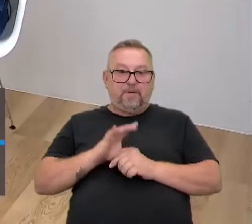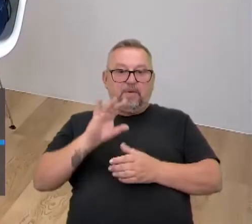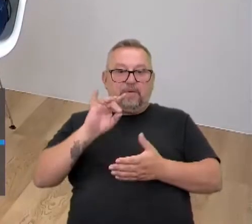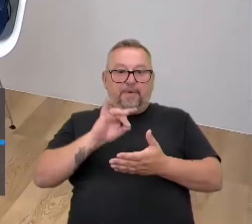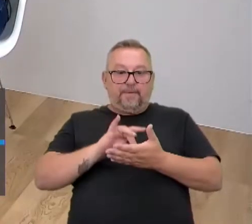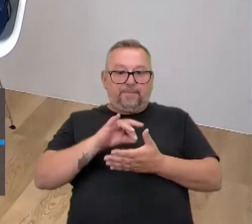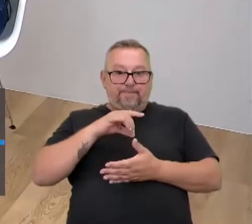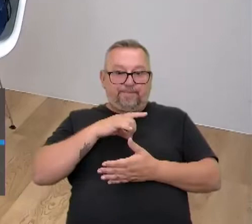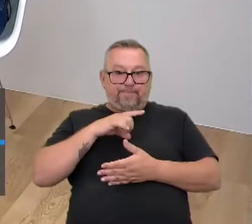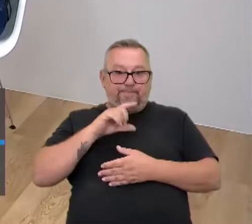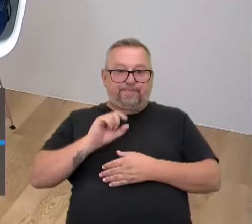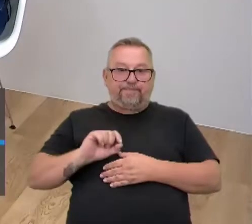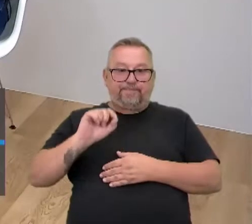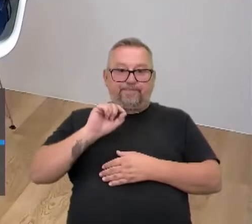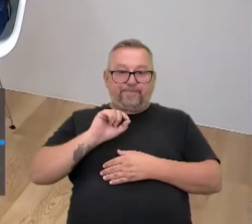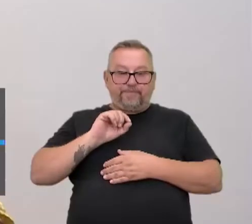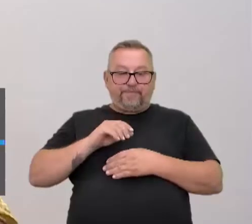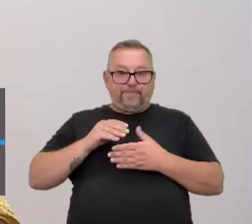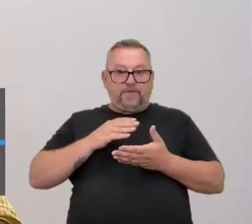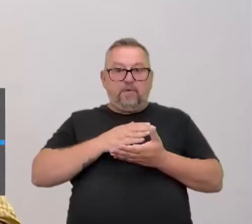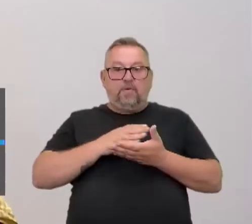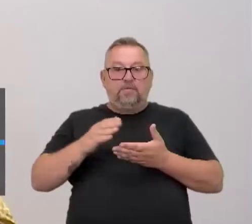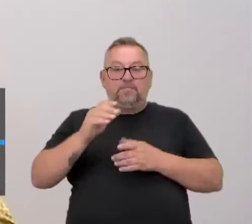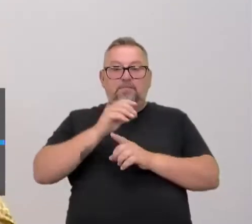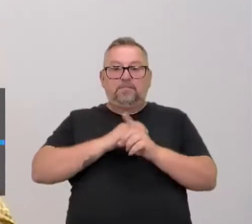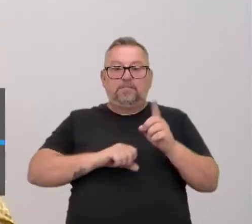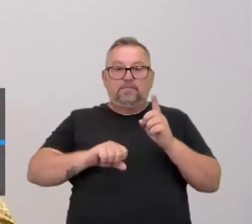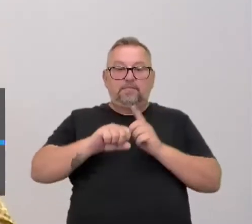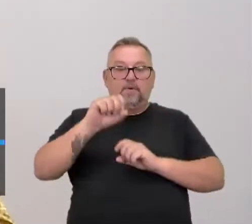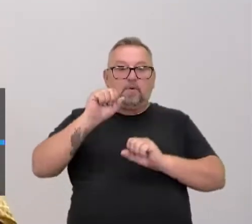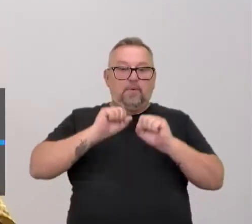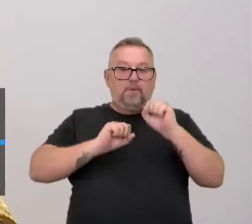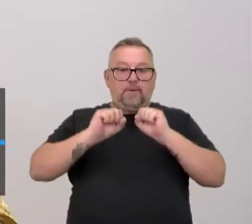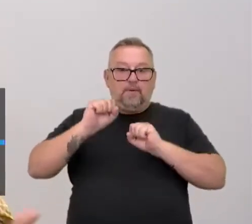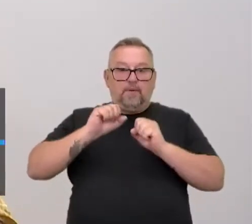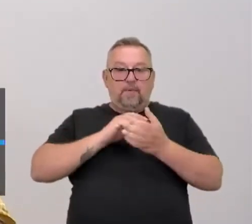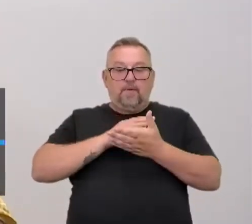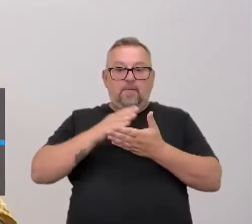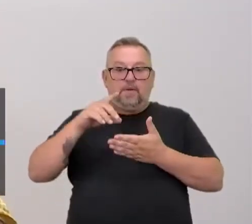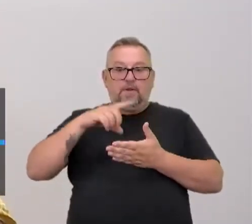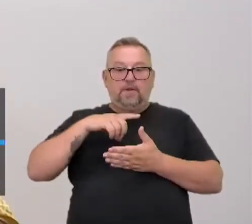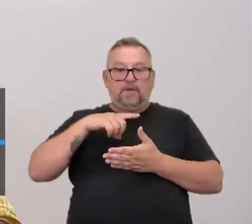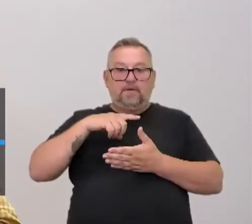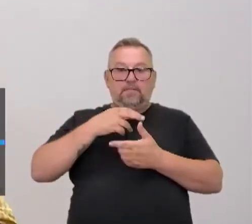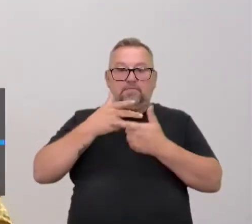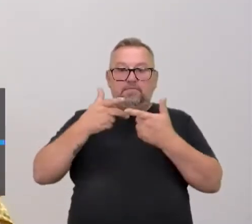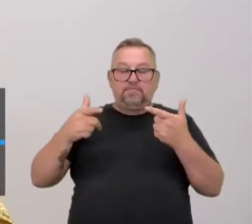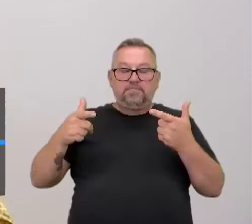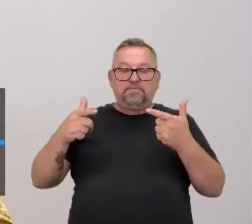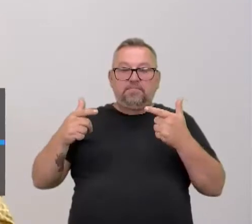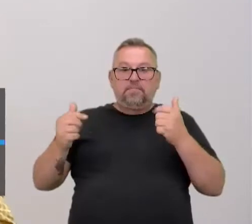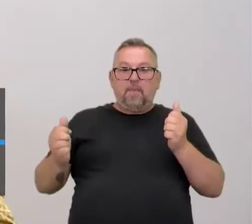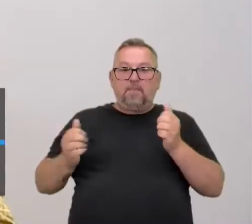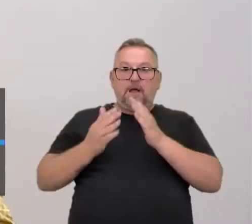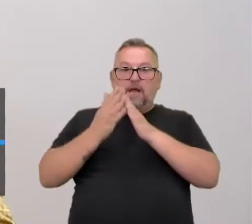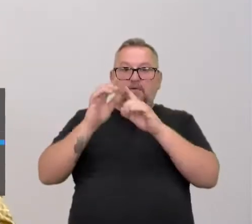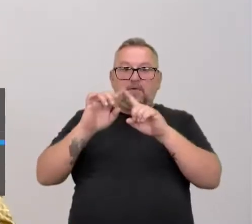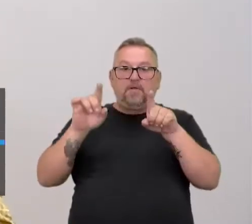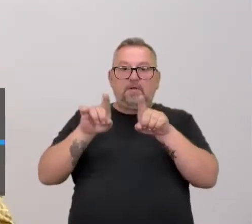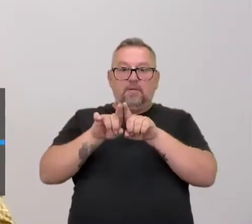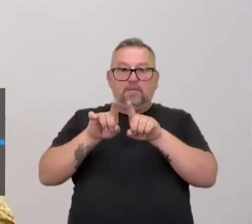gente tem é que a partir da sociedade industrial começa a ter uma série de impactos também